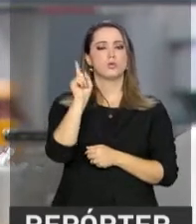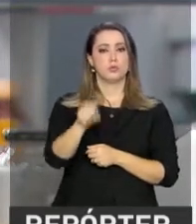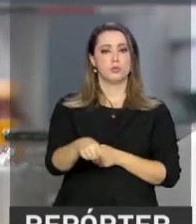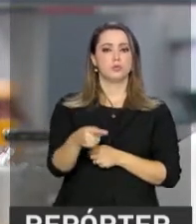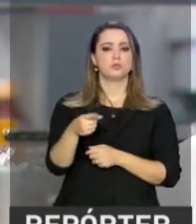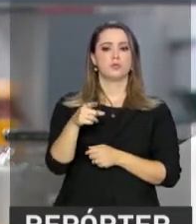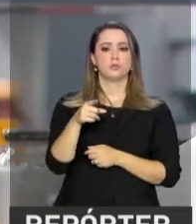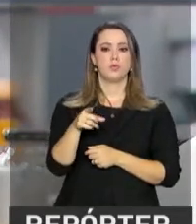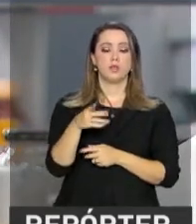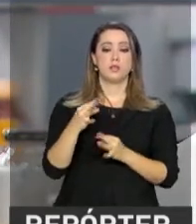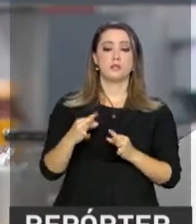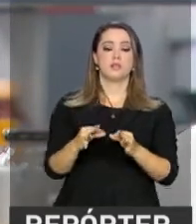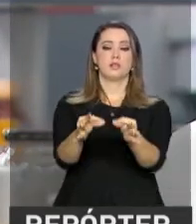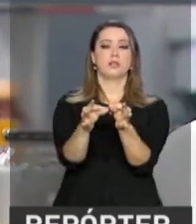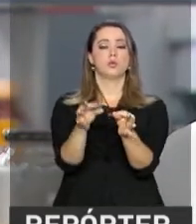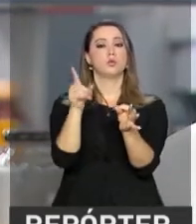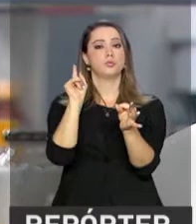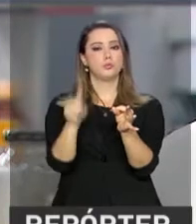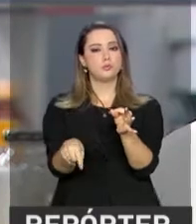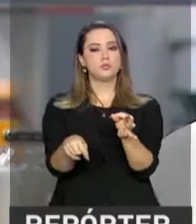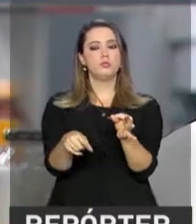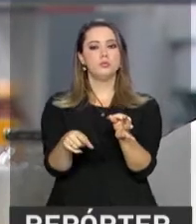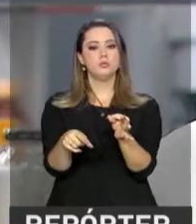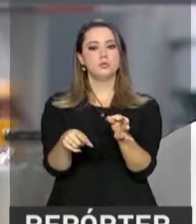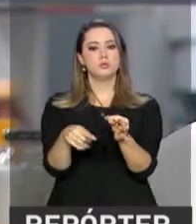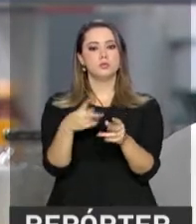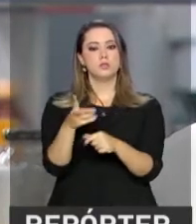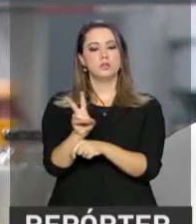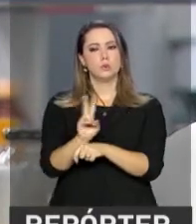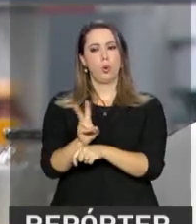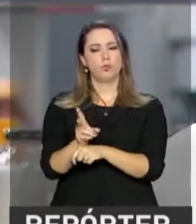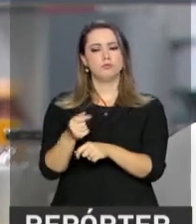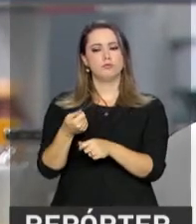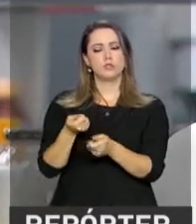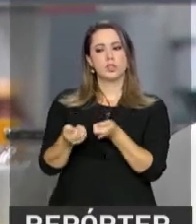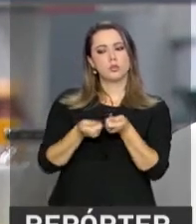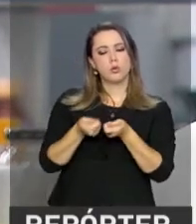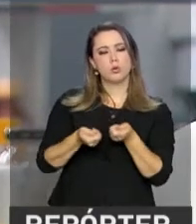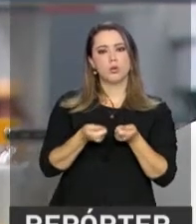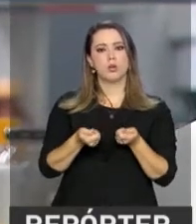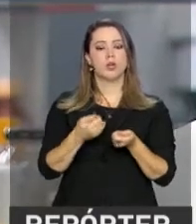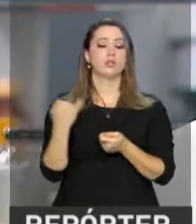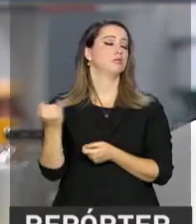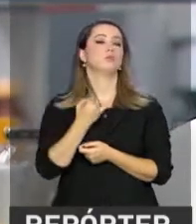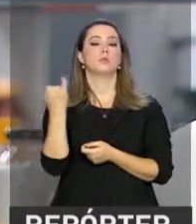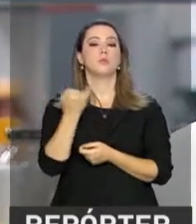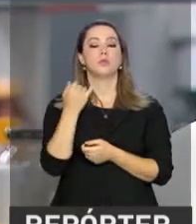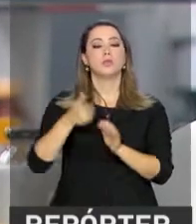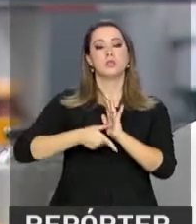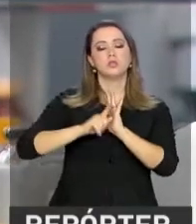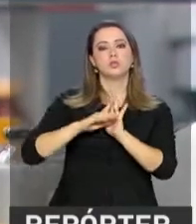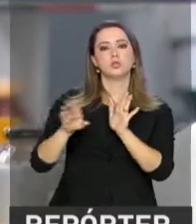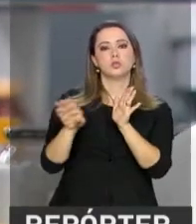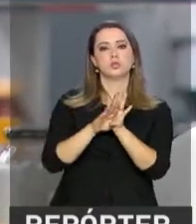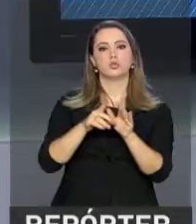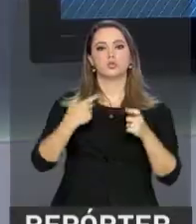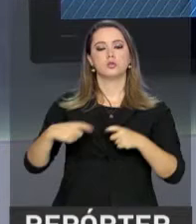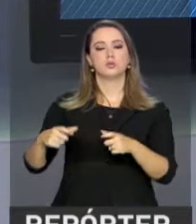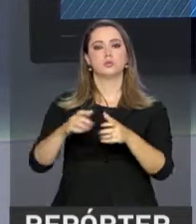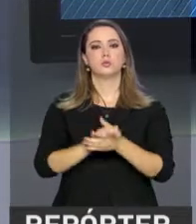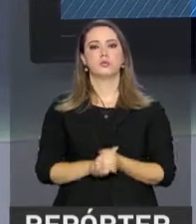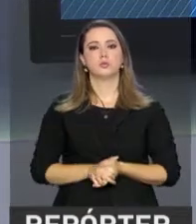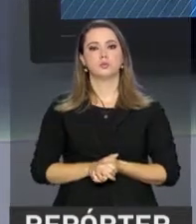dessa tecnologia é avaliado de uma forma muito intensa antes chegar ao mercado